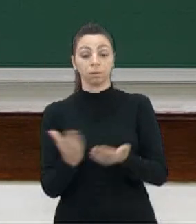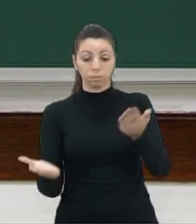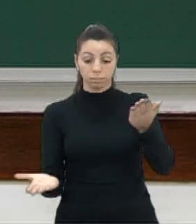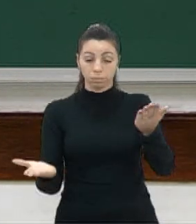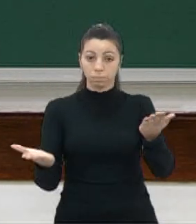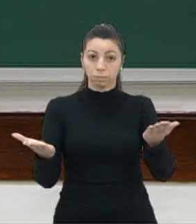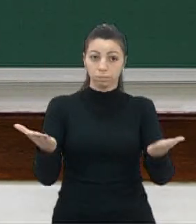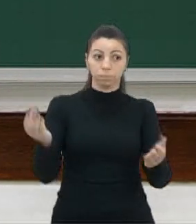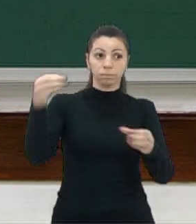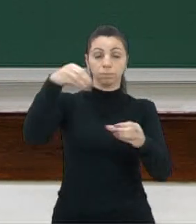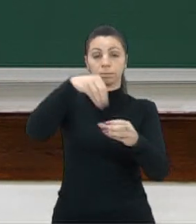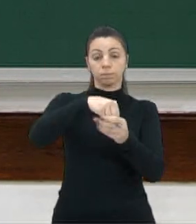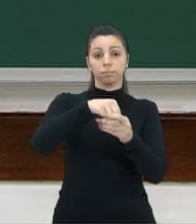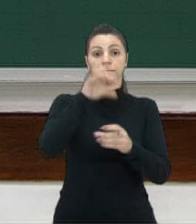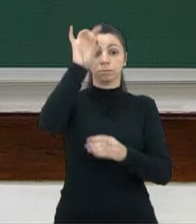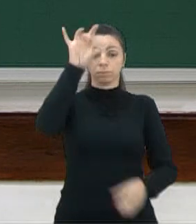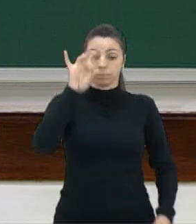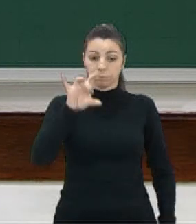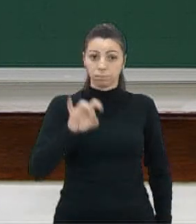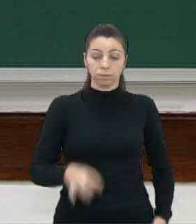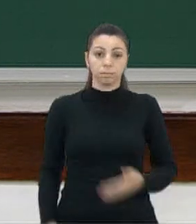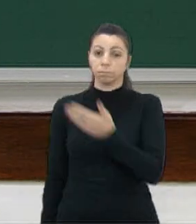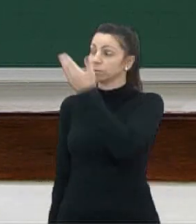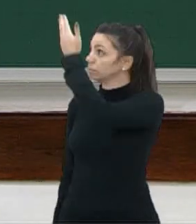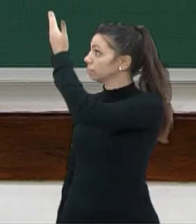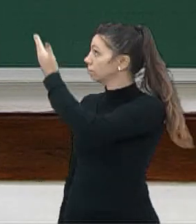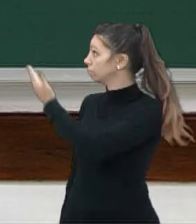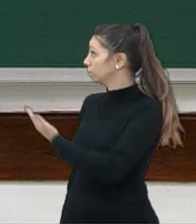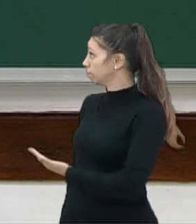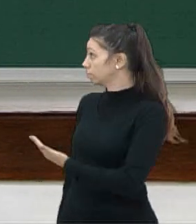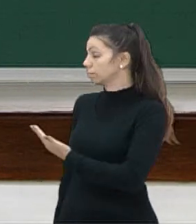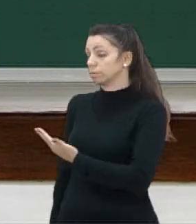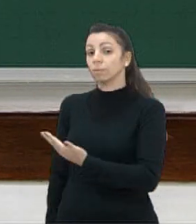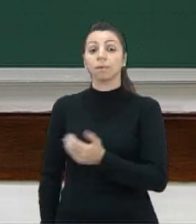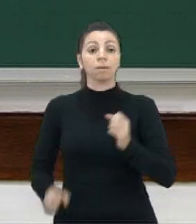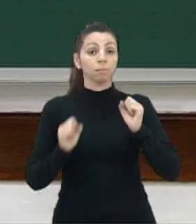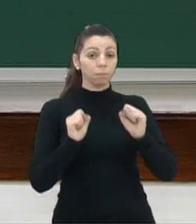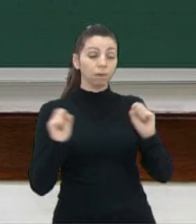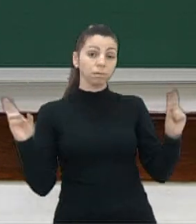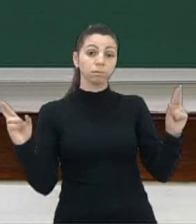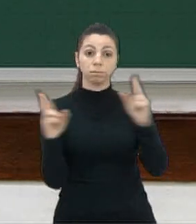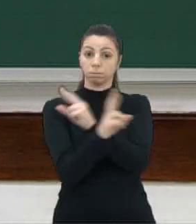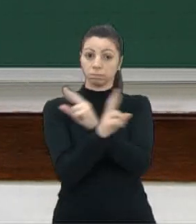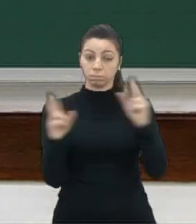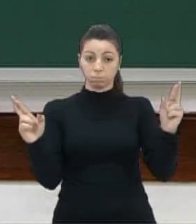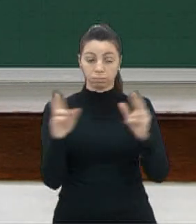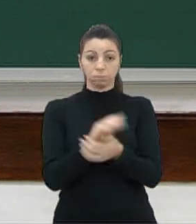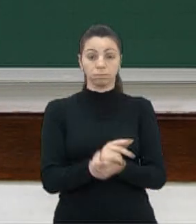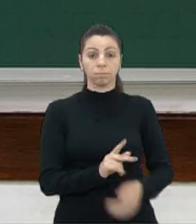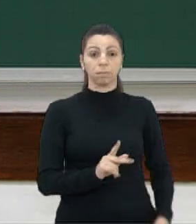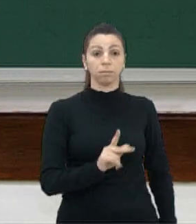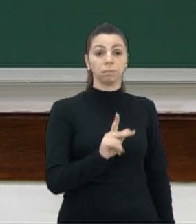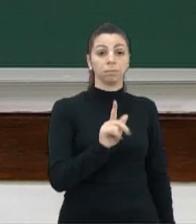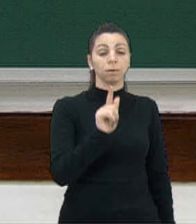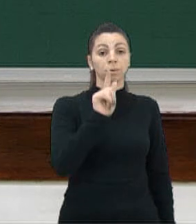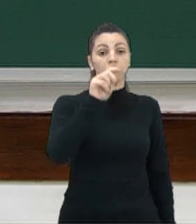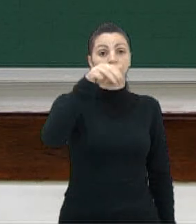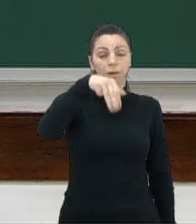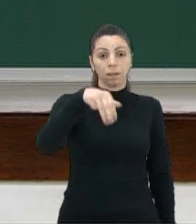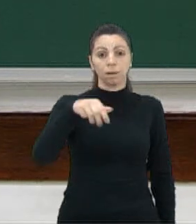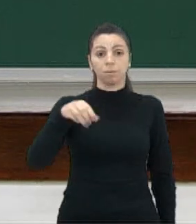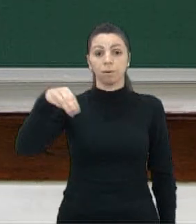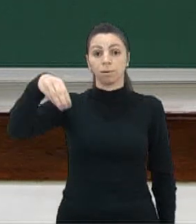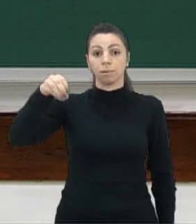ter dentro de cada uma delas. E eu posso fazer sempre a relação, ok? Entre gramas, mols,